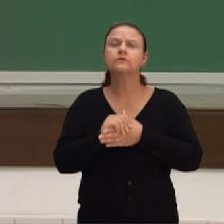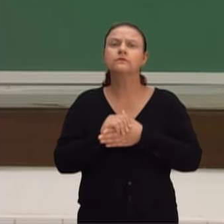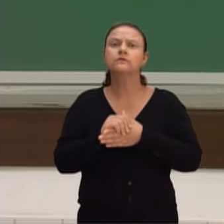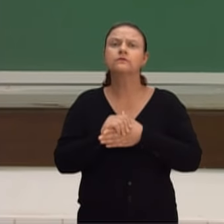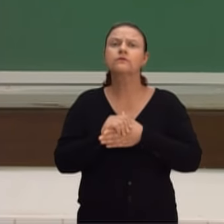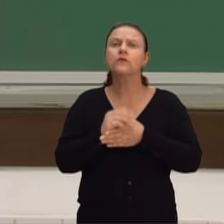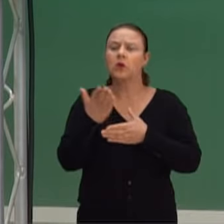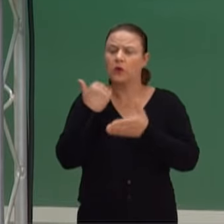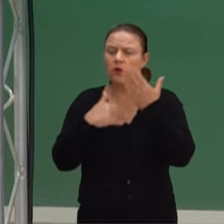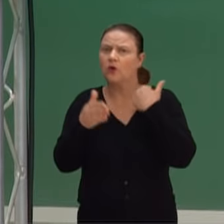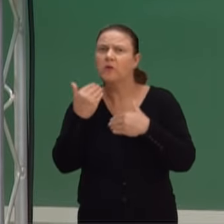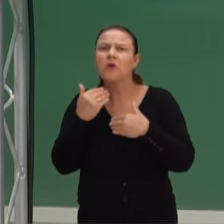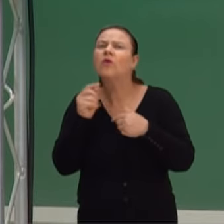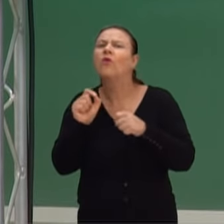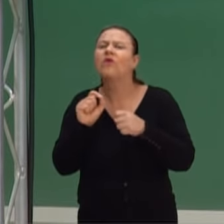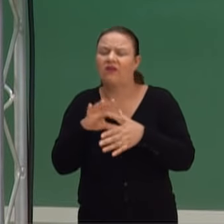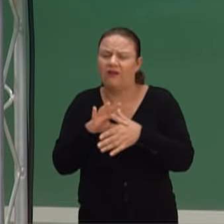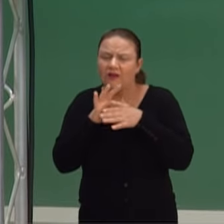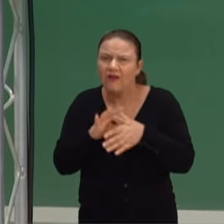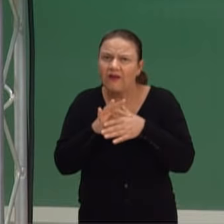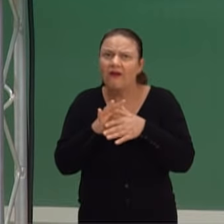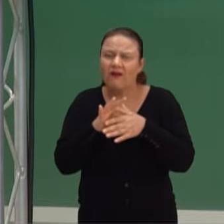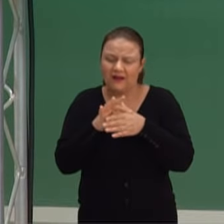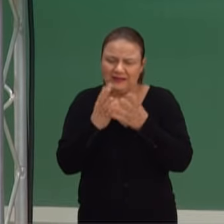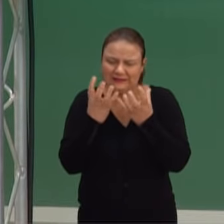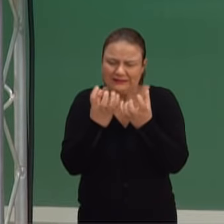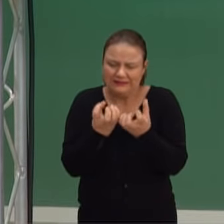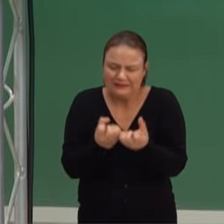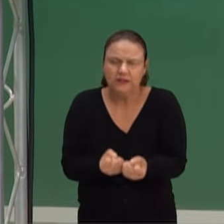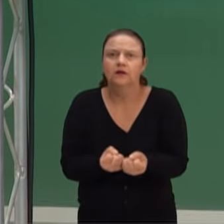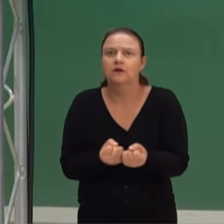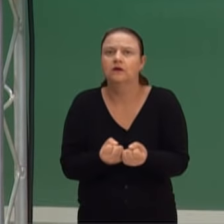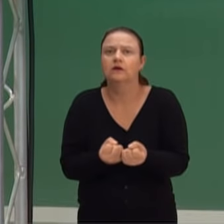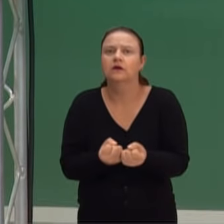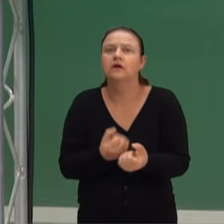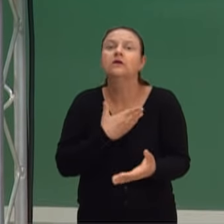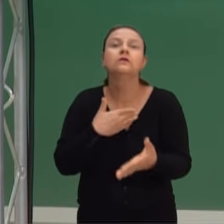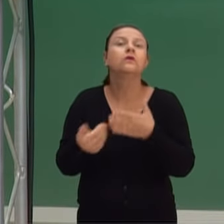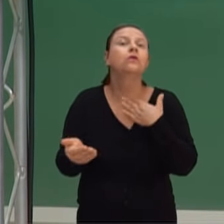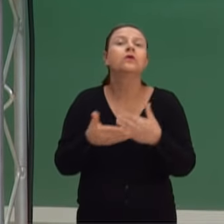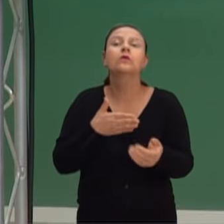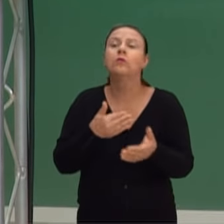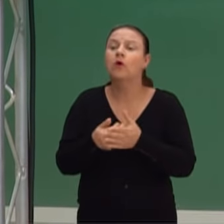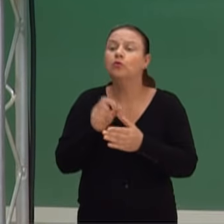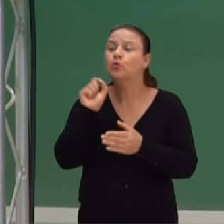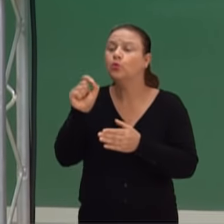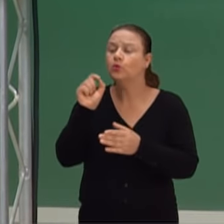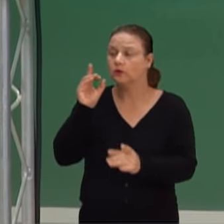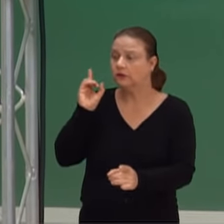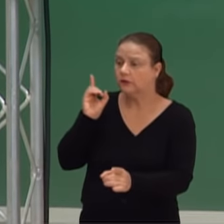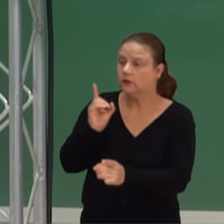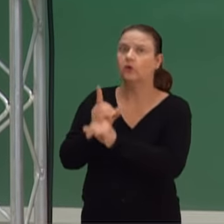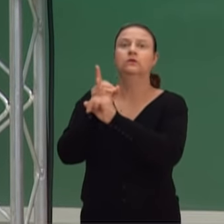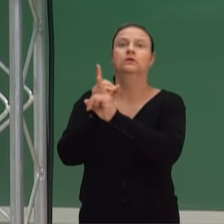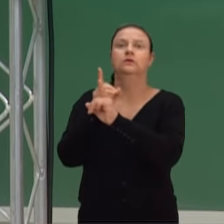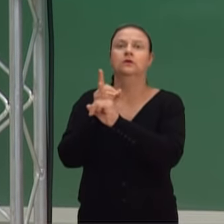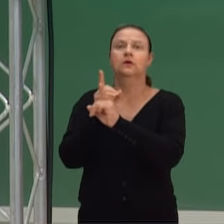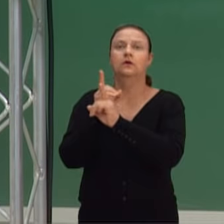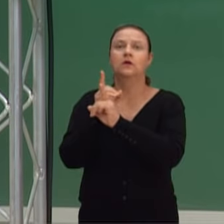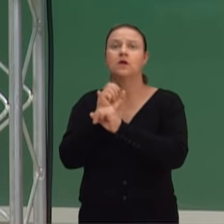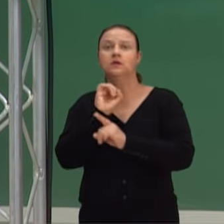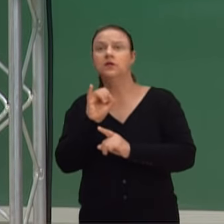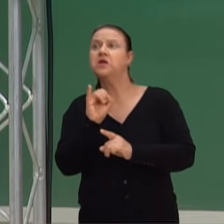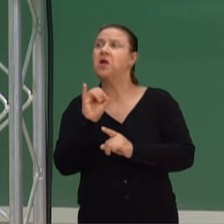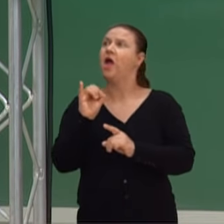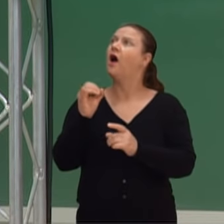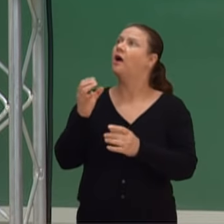comiam mais charque? Eles comiam mais o quê? Tudo o que lhes caísse nas mãos. O que o dono desses escravos quisesse